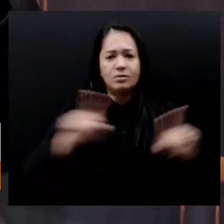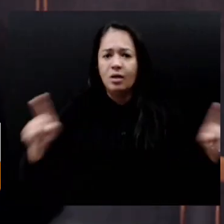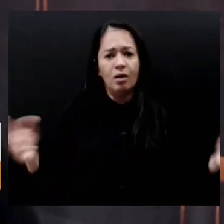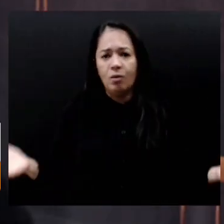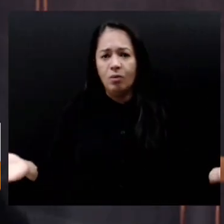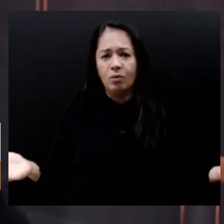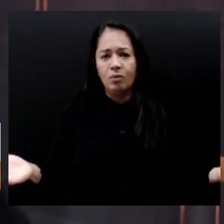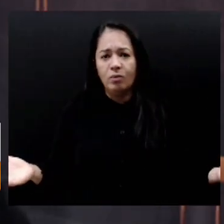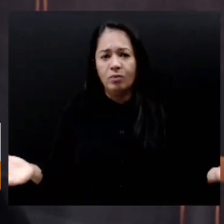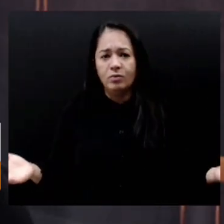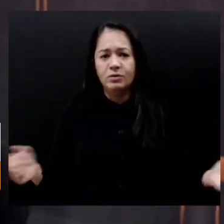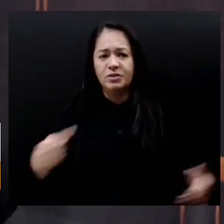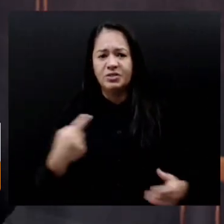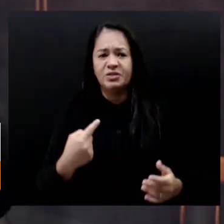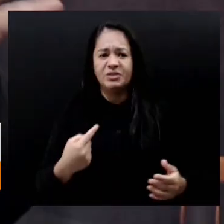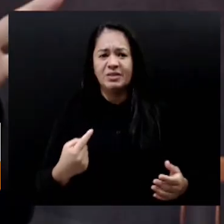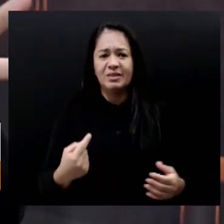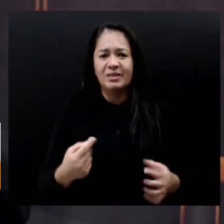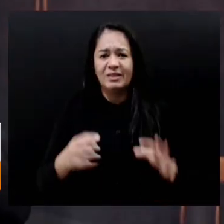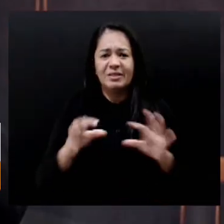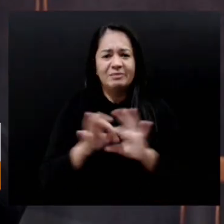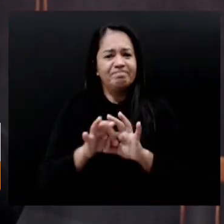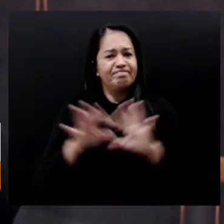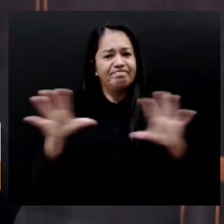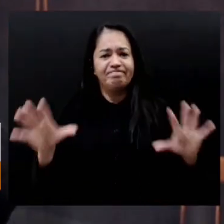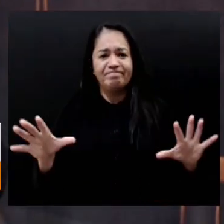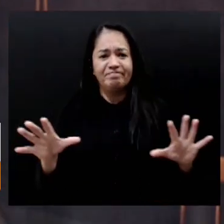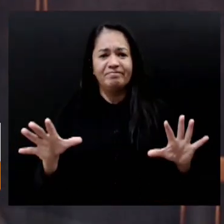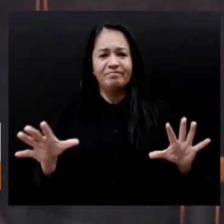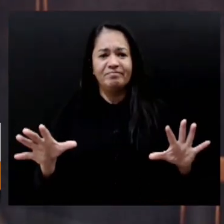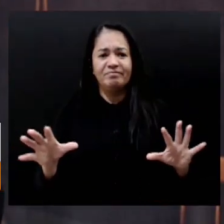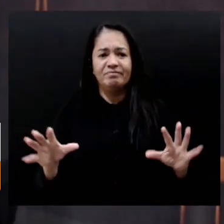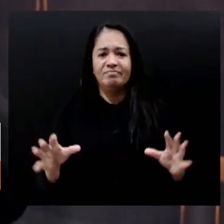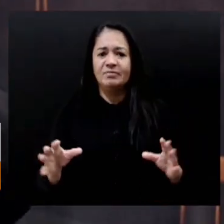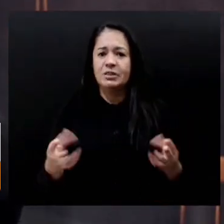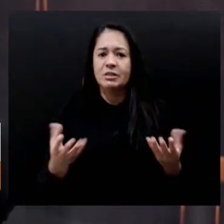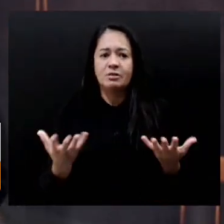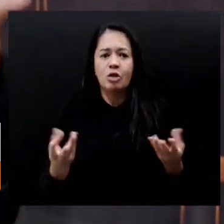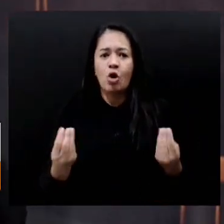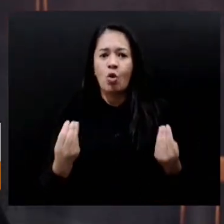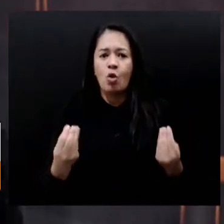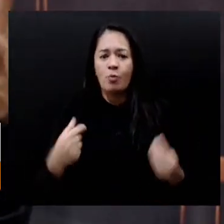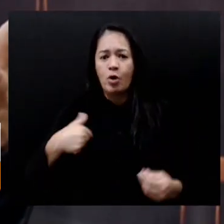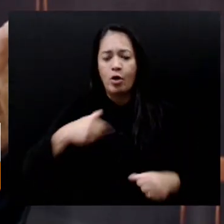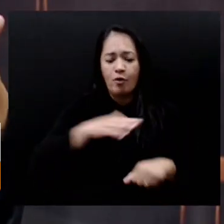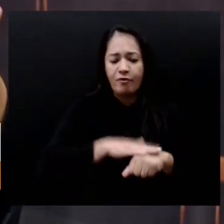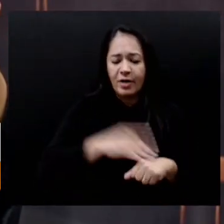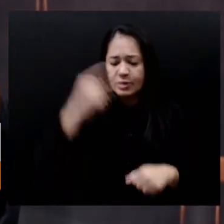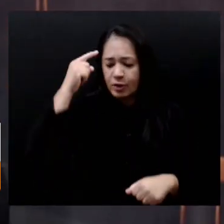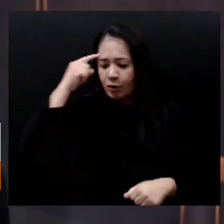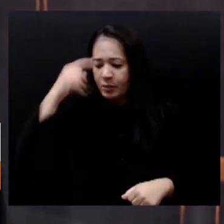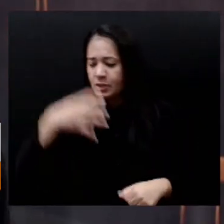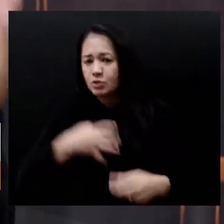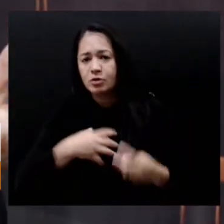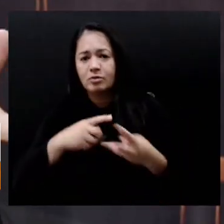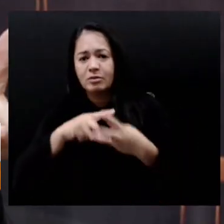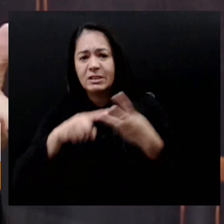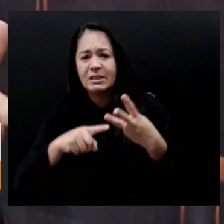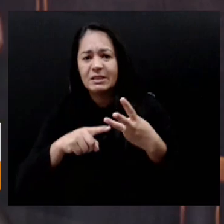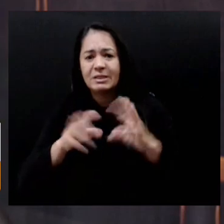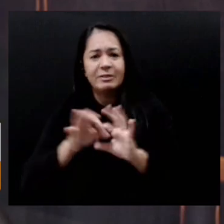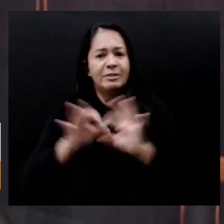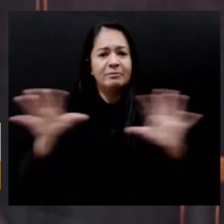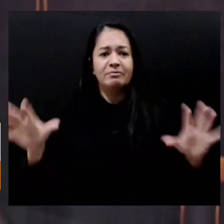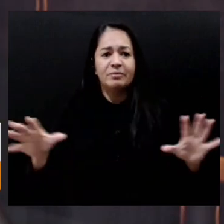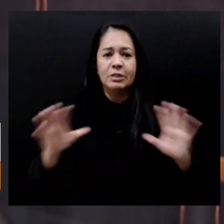muito desconectado, né? Existe uma divergência muito grande entre o que eu faço, o que eu penso, o que eu sinto. E isso está levando a gente